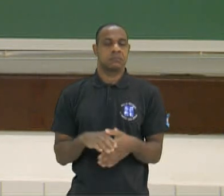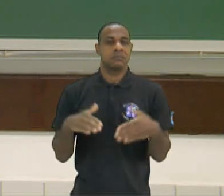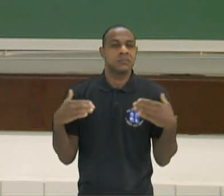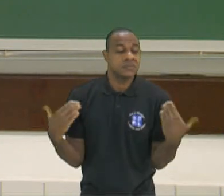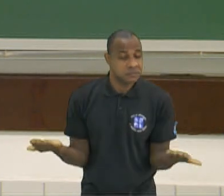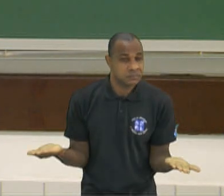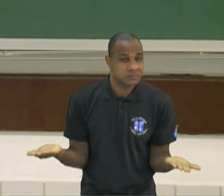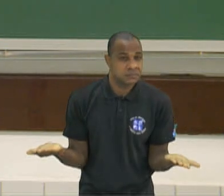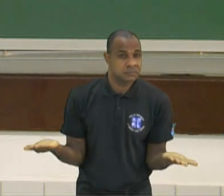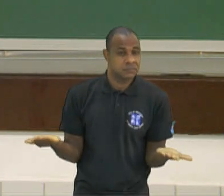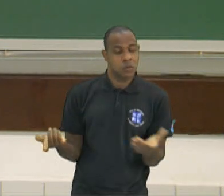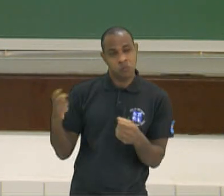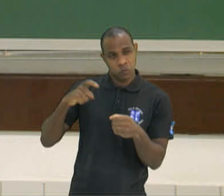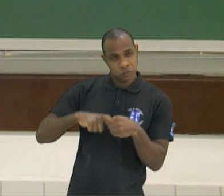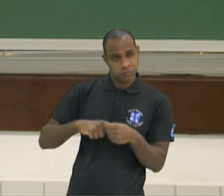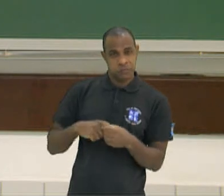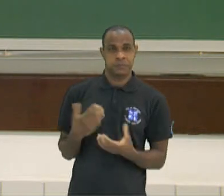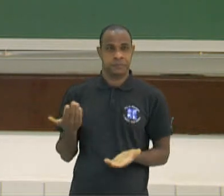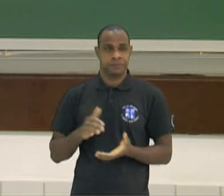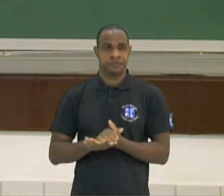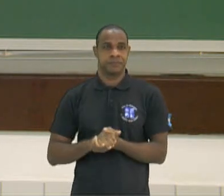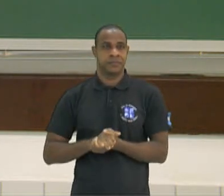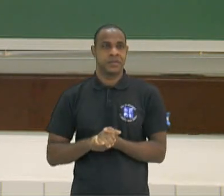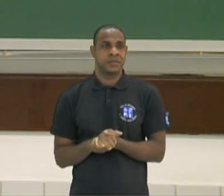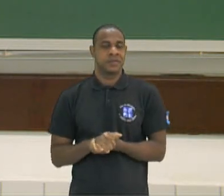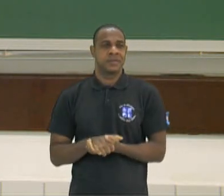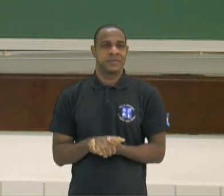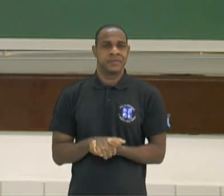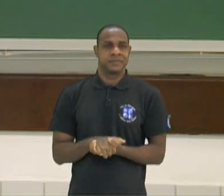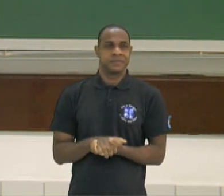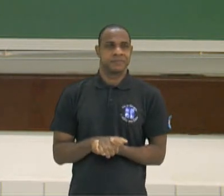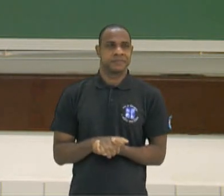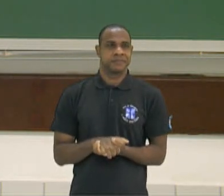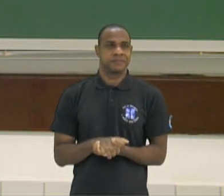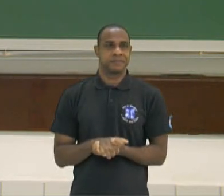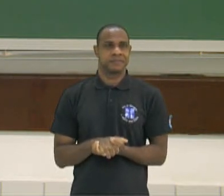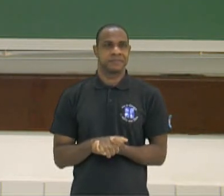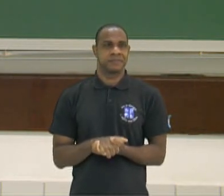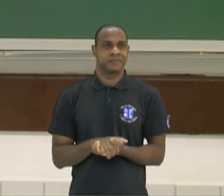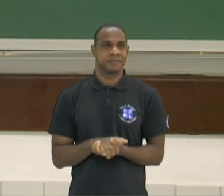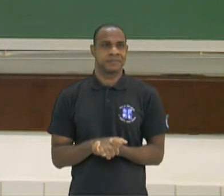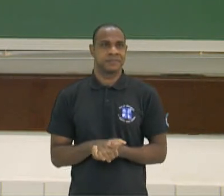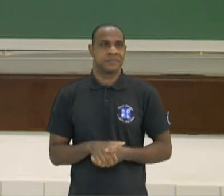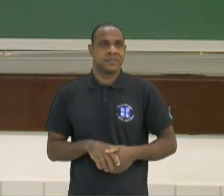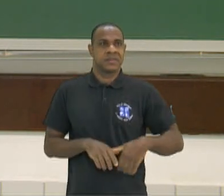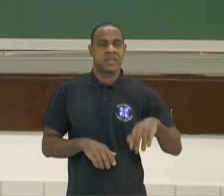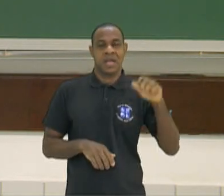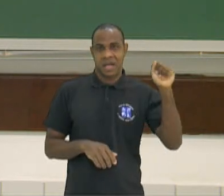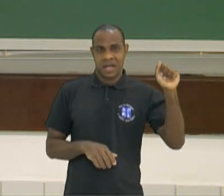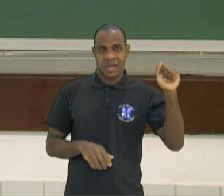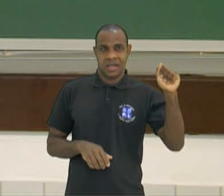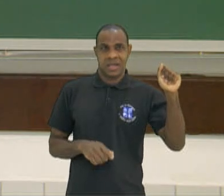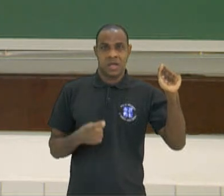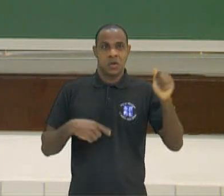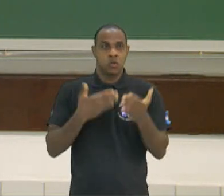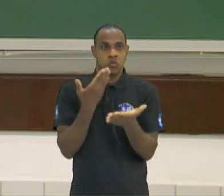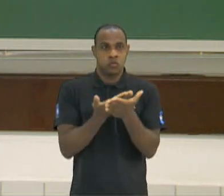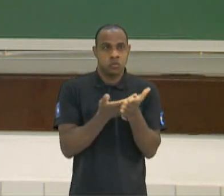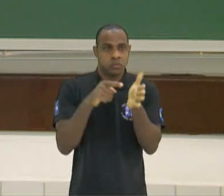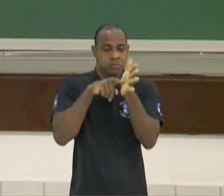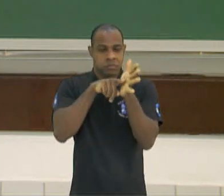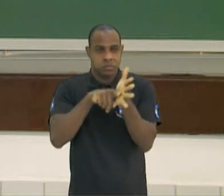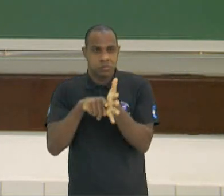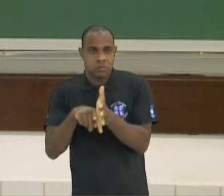Então, pessoal, retornando aqui, a recent study found students burn 6 calories. Então, no nosso estudo,